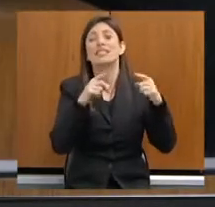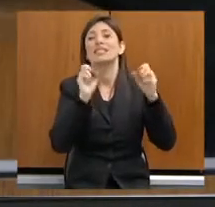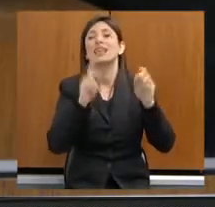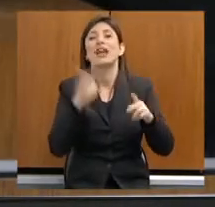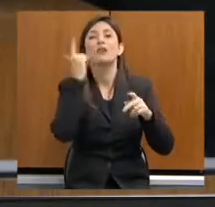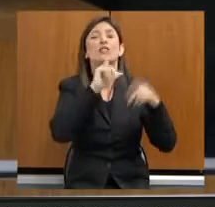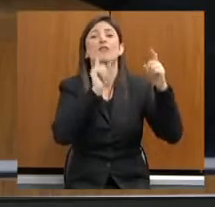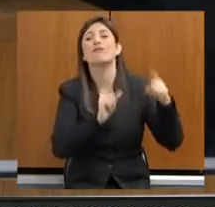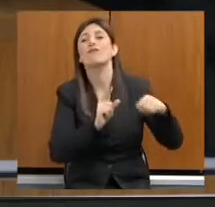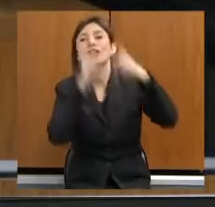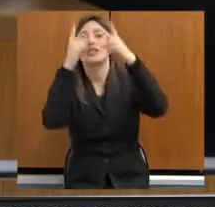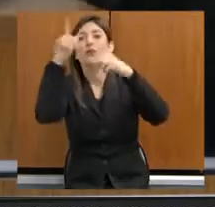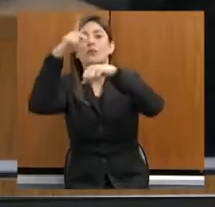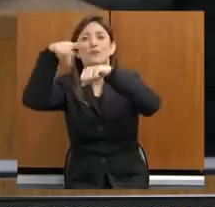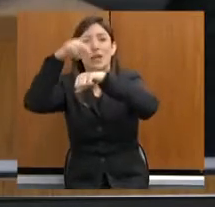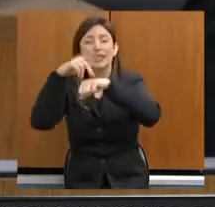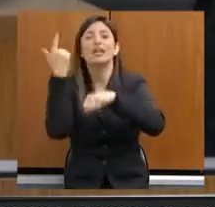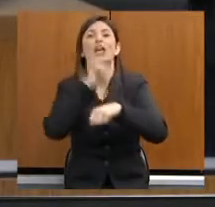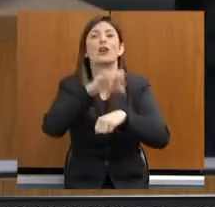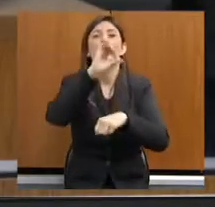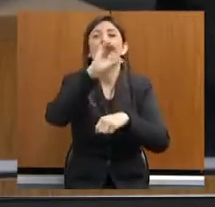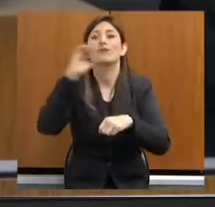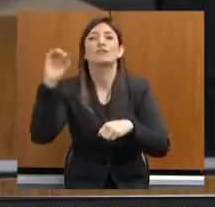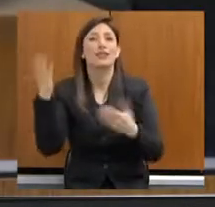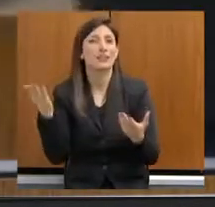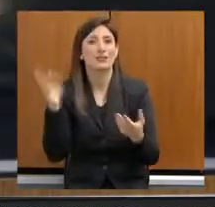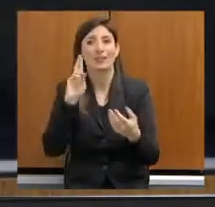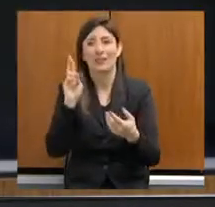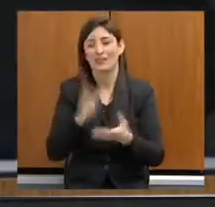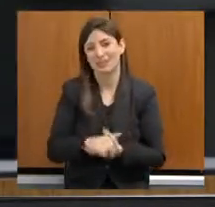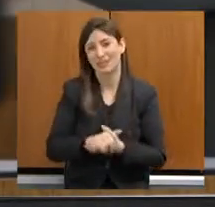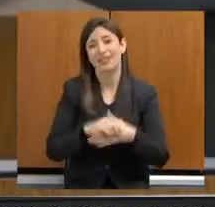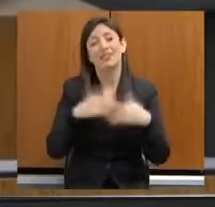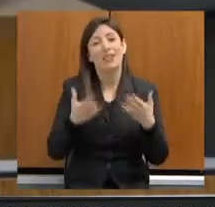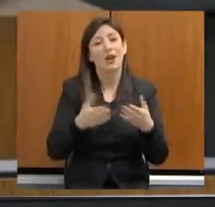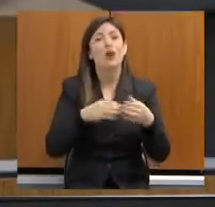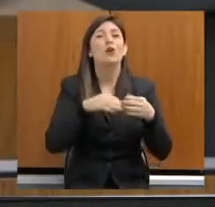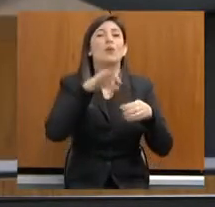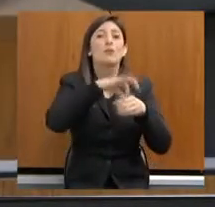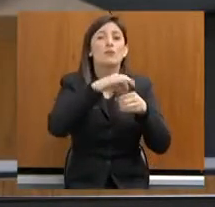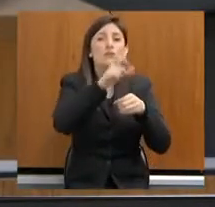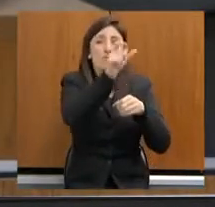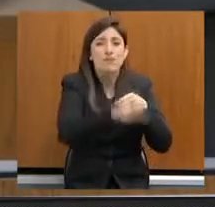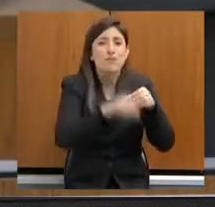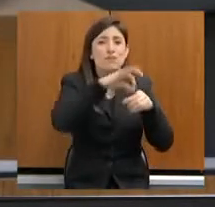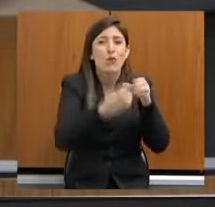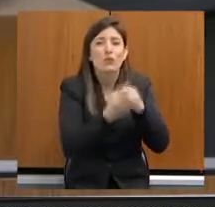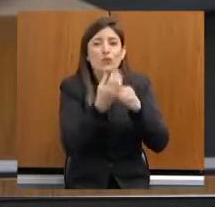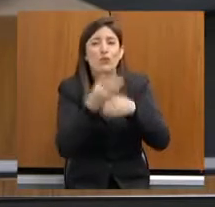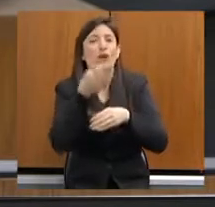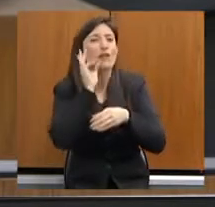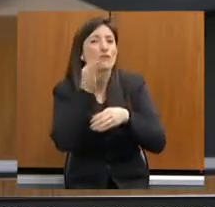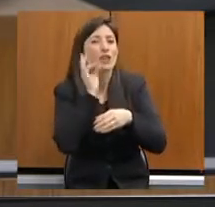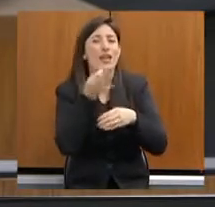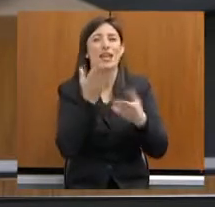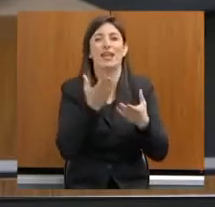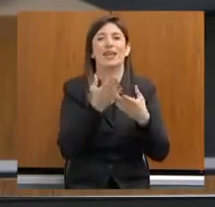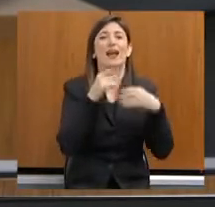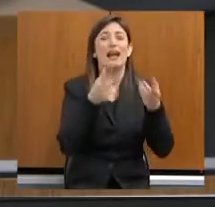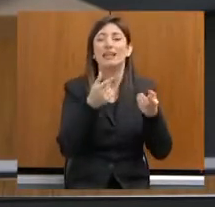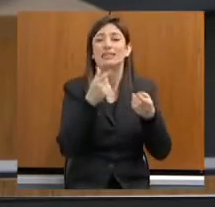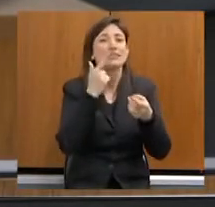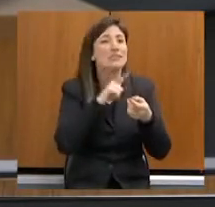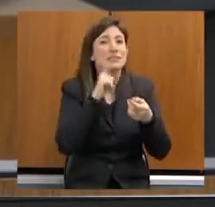fora o produtor não tá tirando e agora já vi essa seca ele tem que entregar café a580